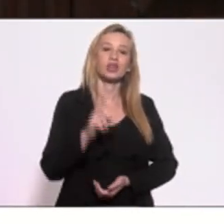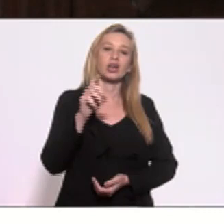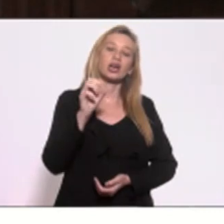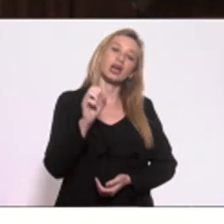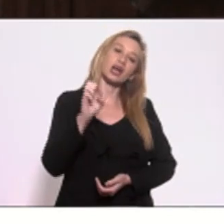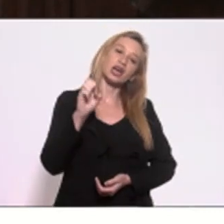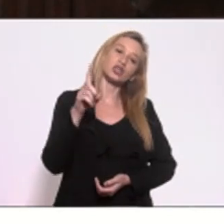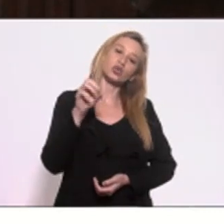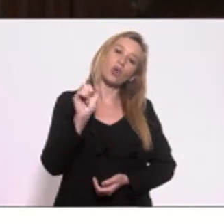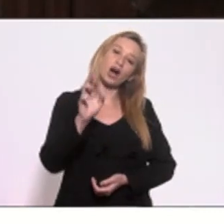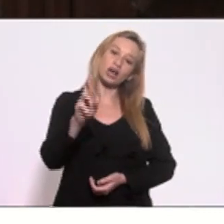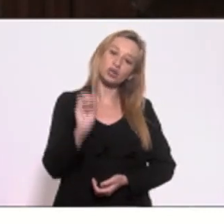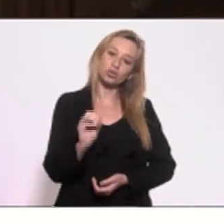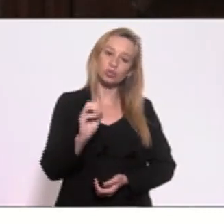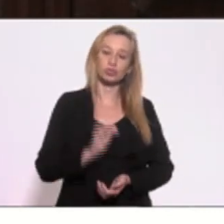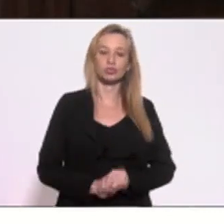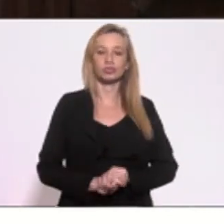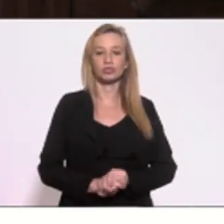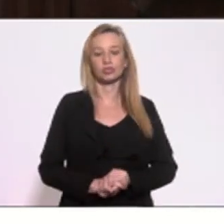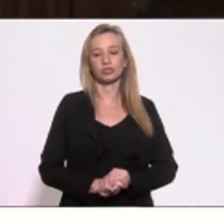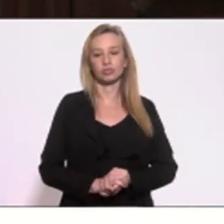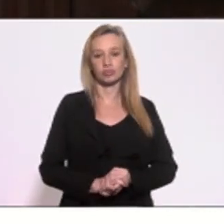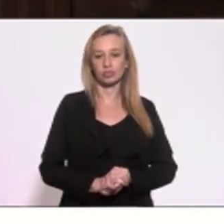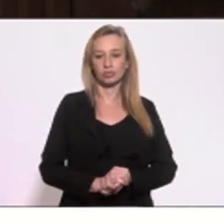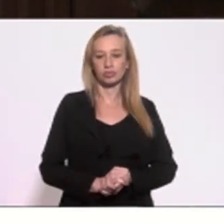Eduardo Paes